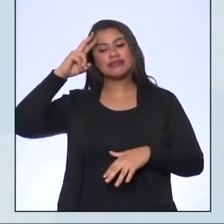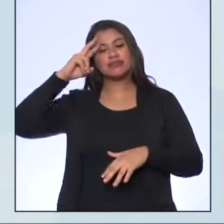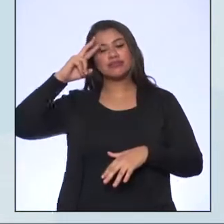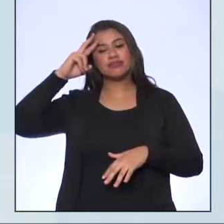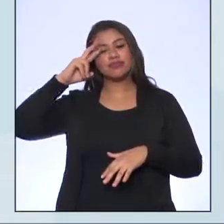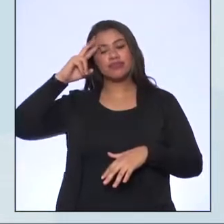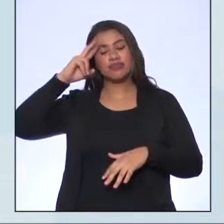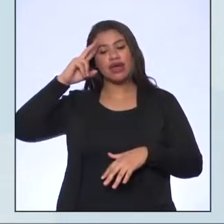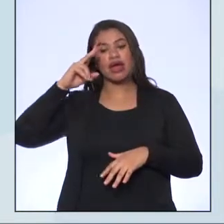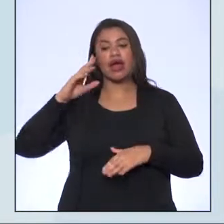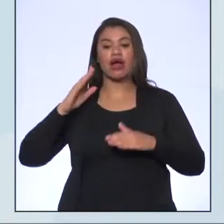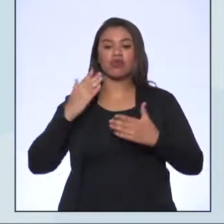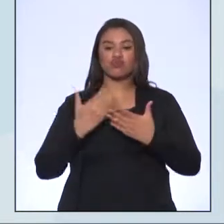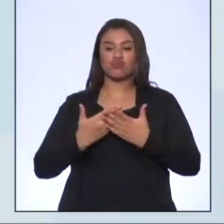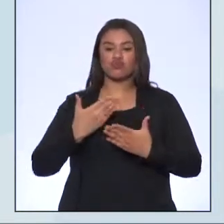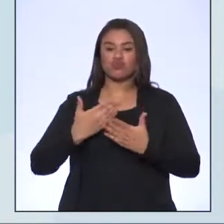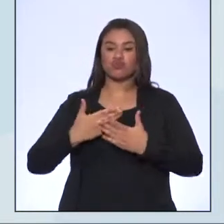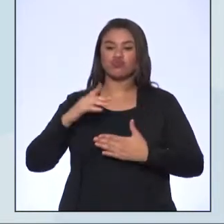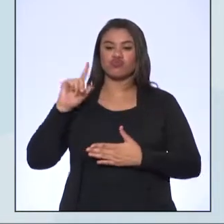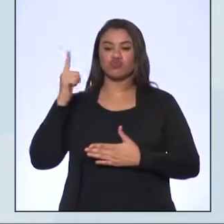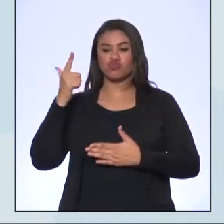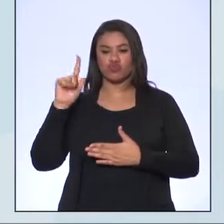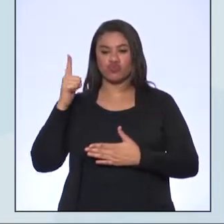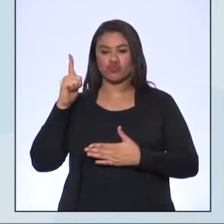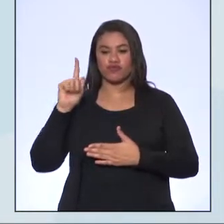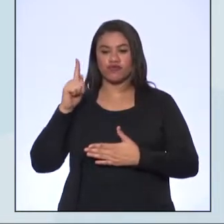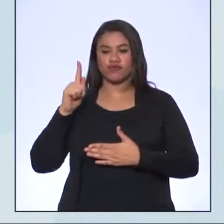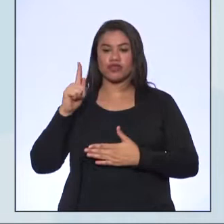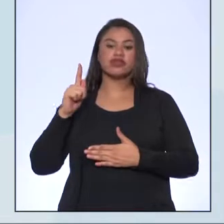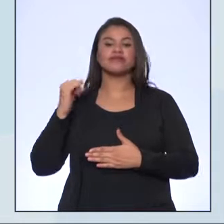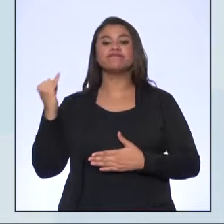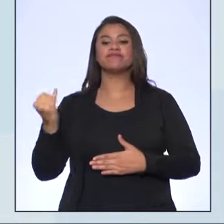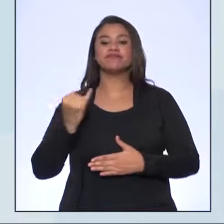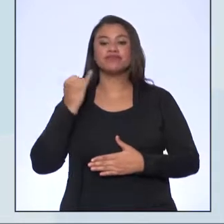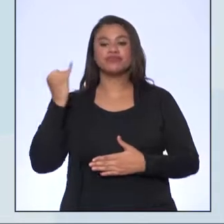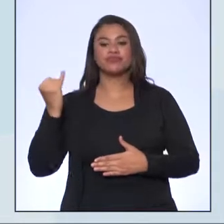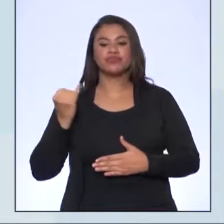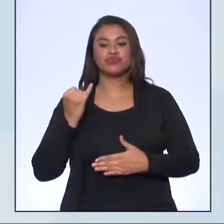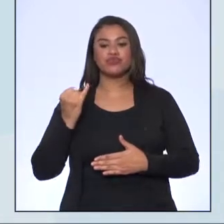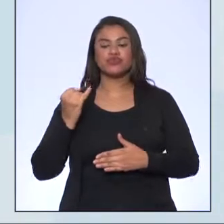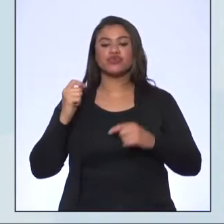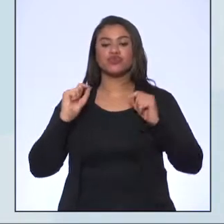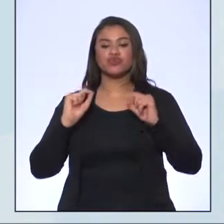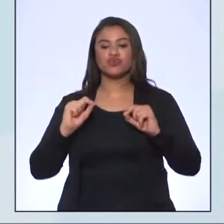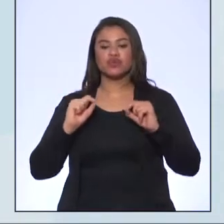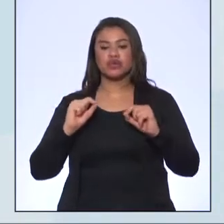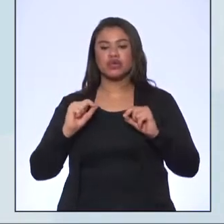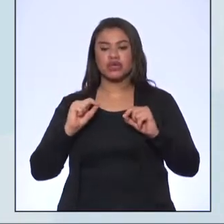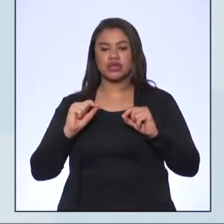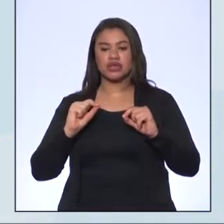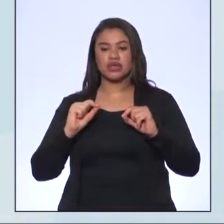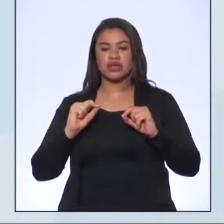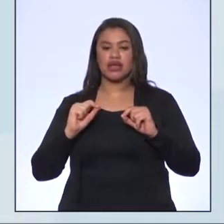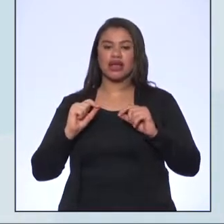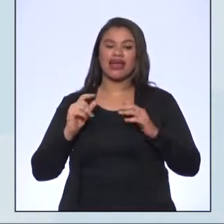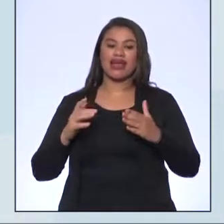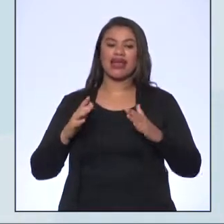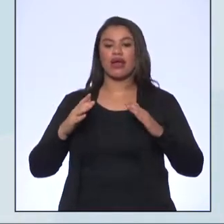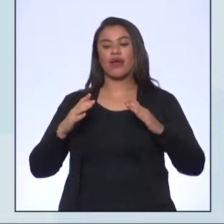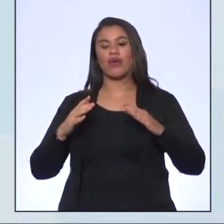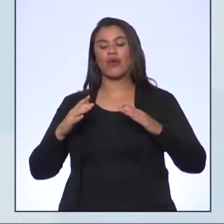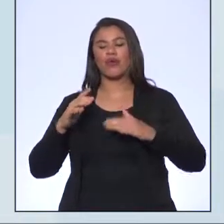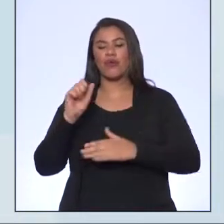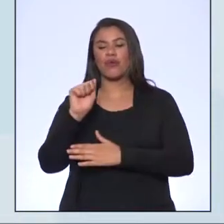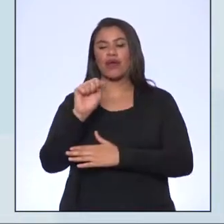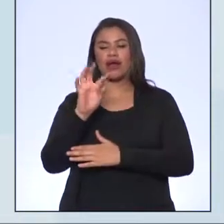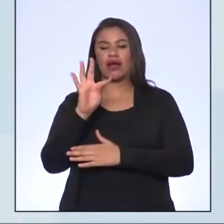nas aulas de geografia é fundamental a gente sempre ter o apoio de um atlas geográfico